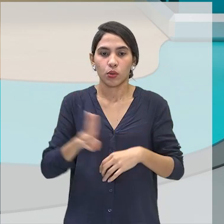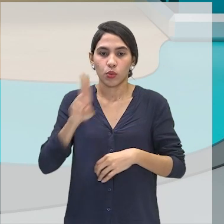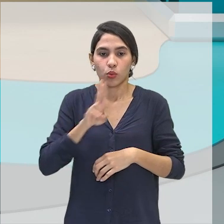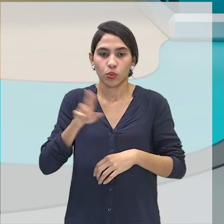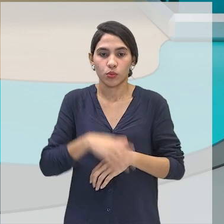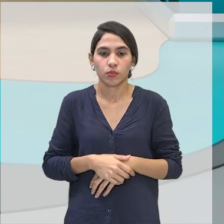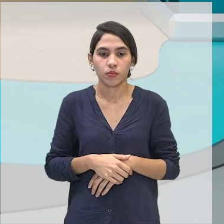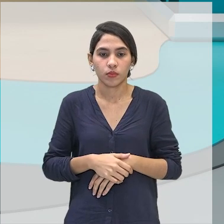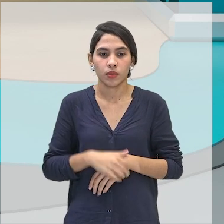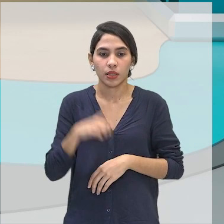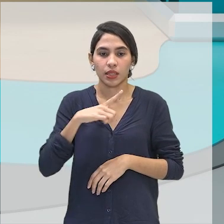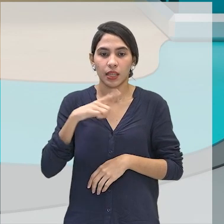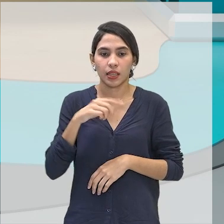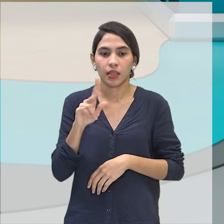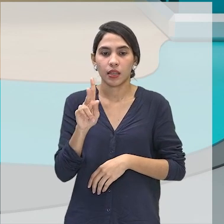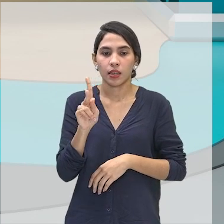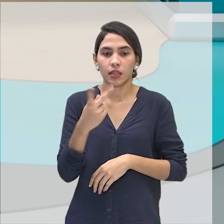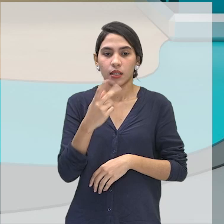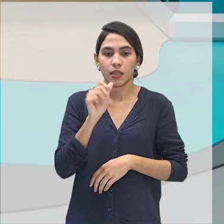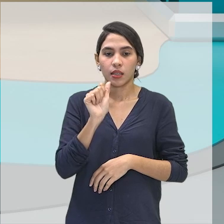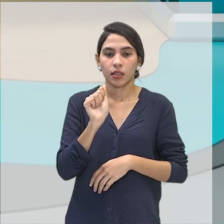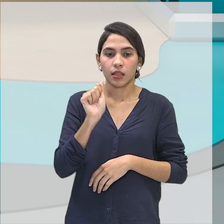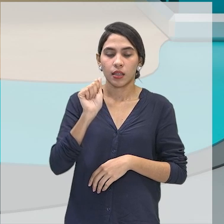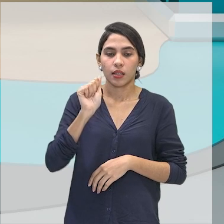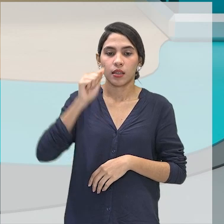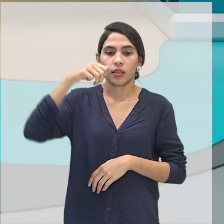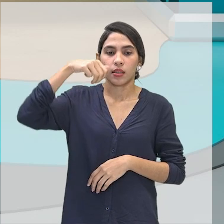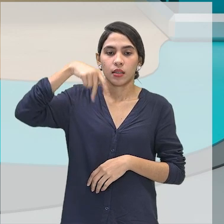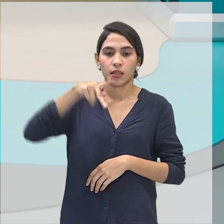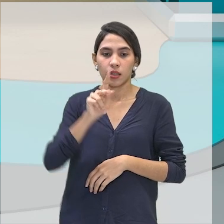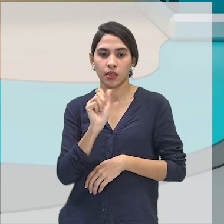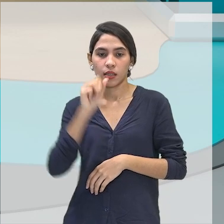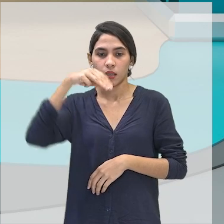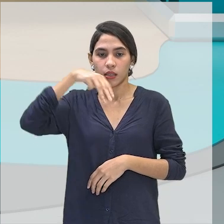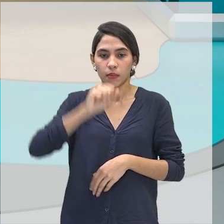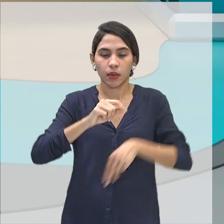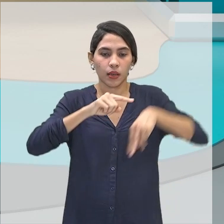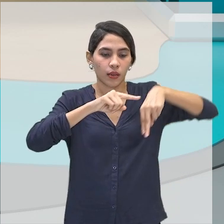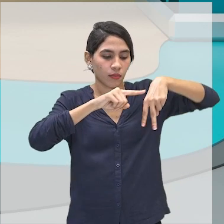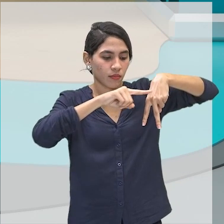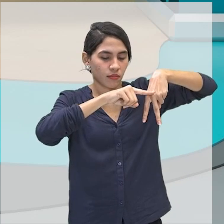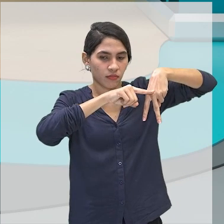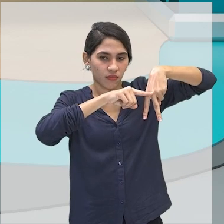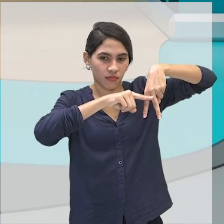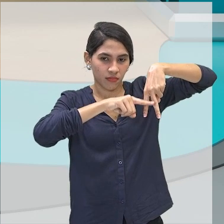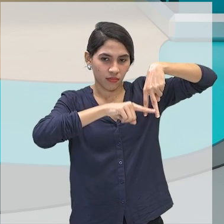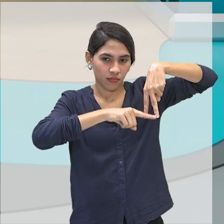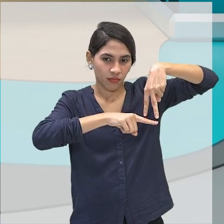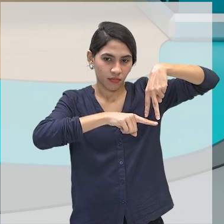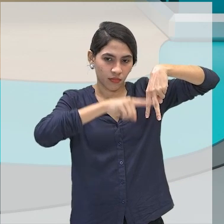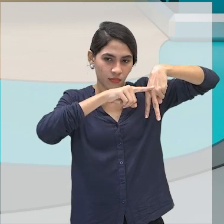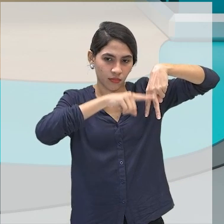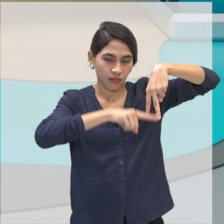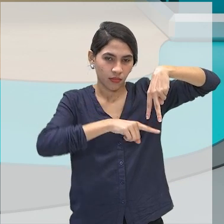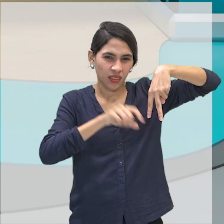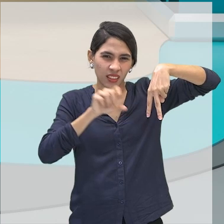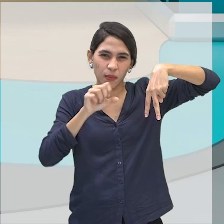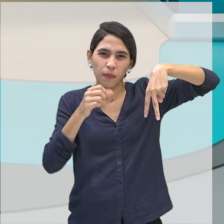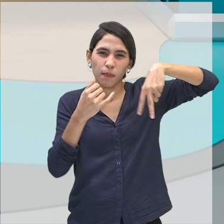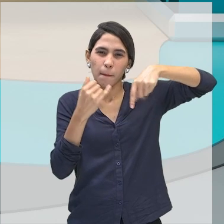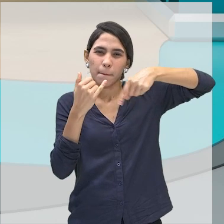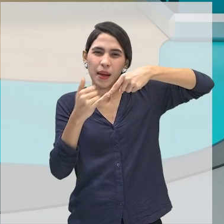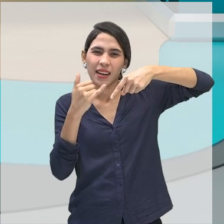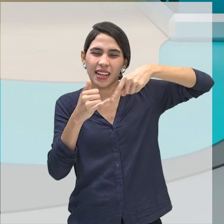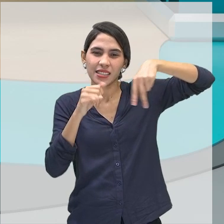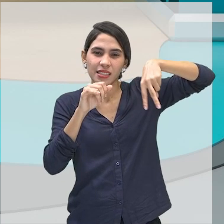o Hakama, que é essa espécie de saia-calça, que se estende até abaixo do tornozelo do